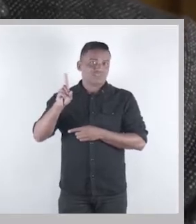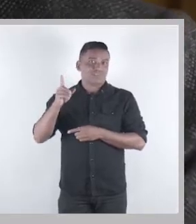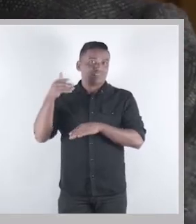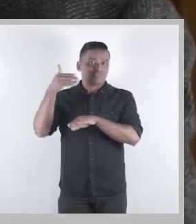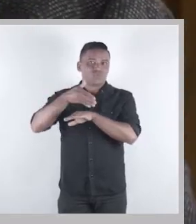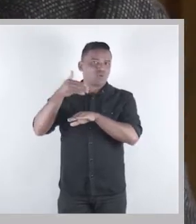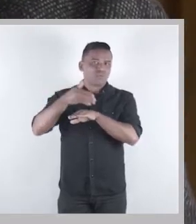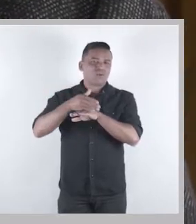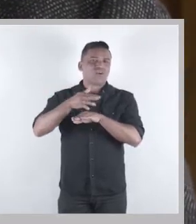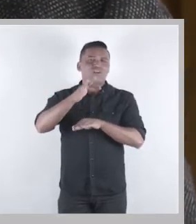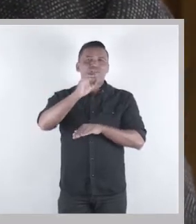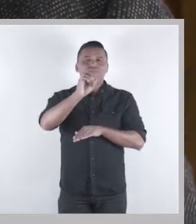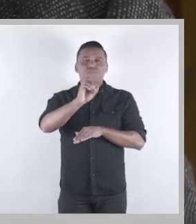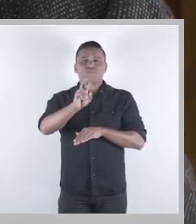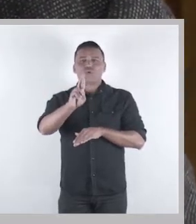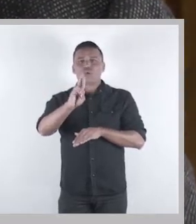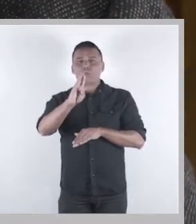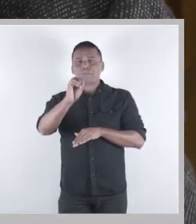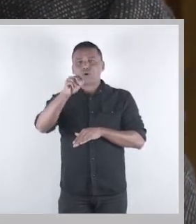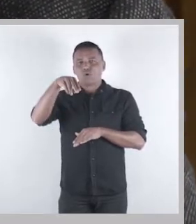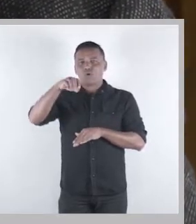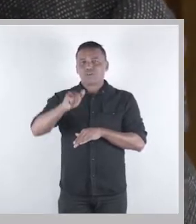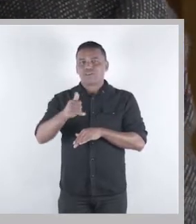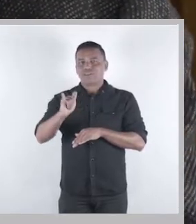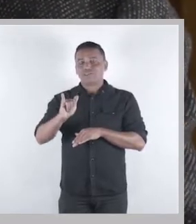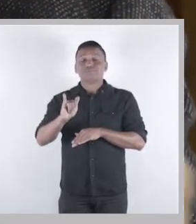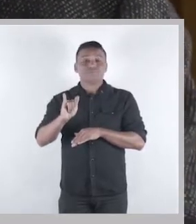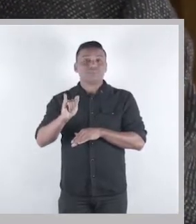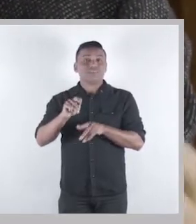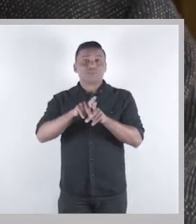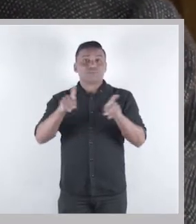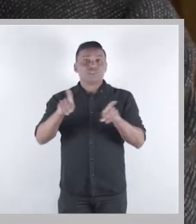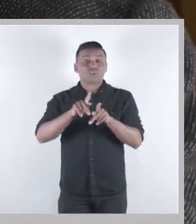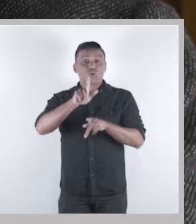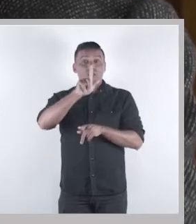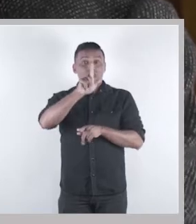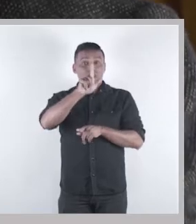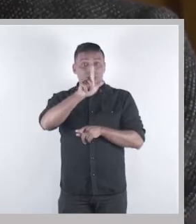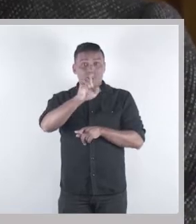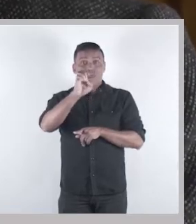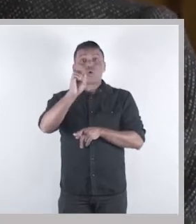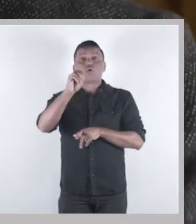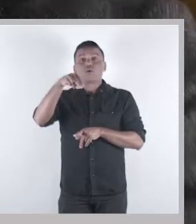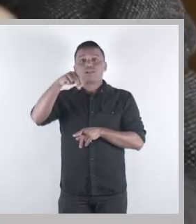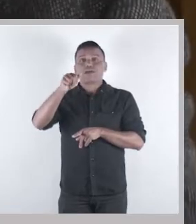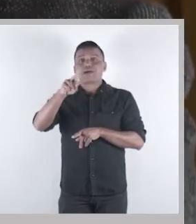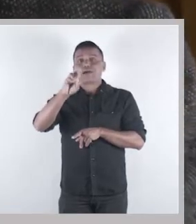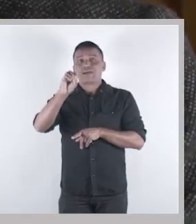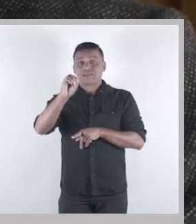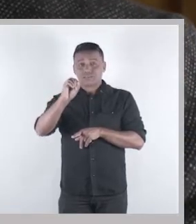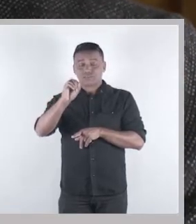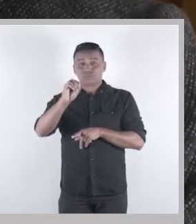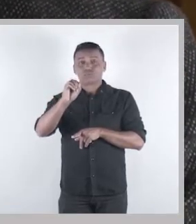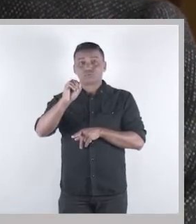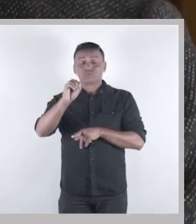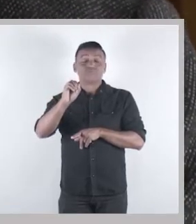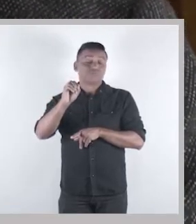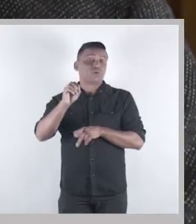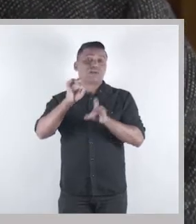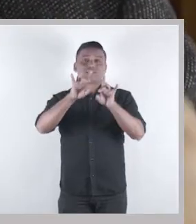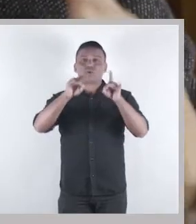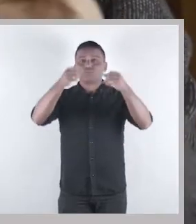que é que brasileiro e aí a gente pode falar cada um falou da sua poesia para também os alunos lá